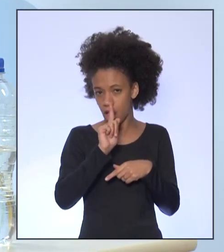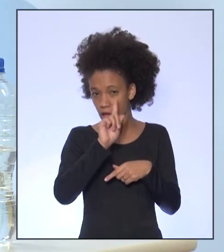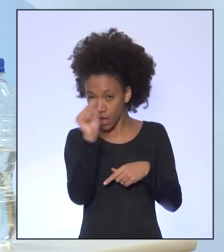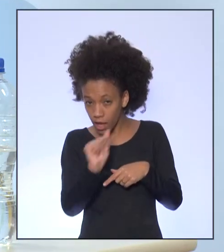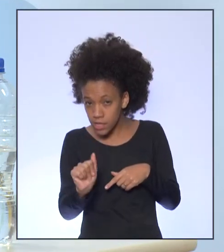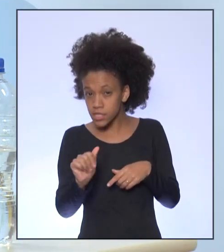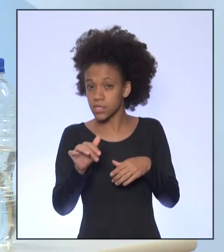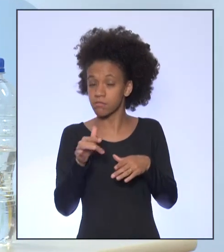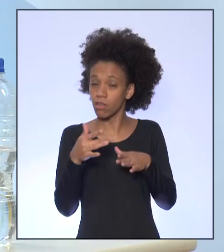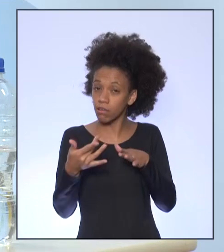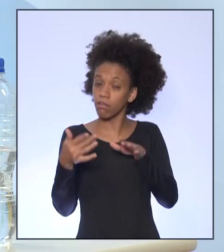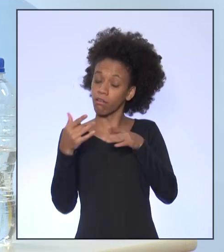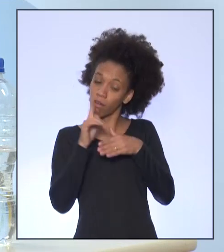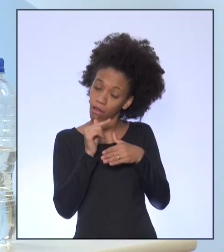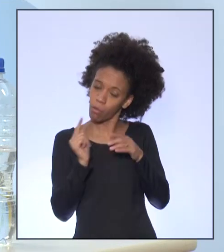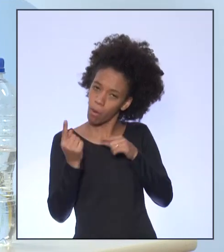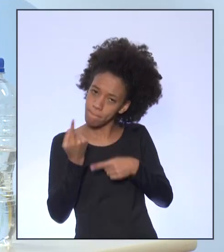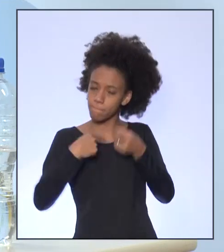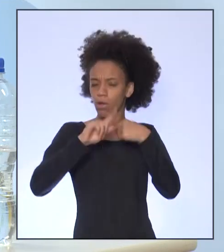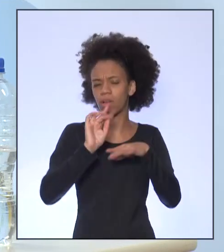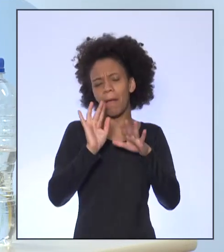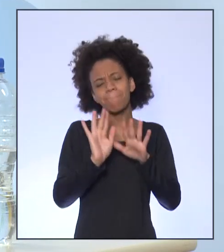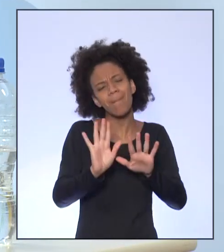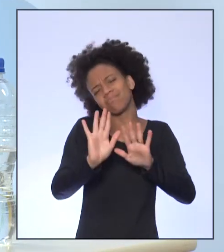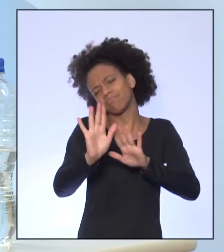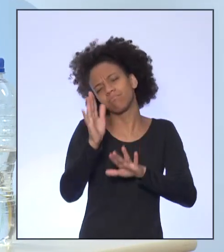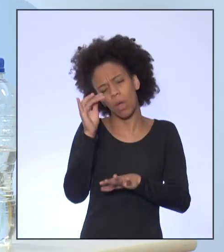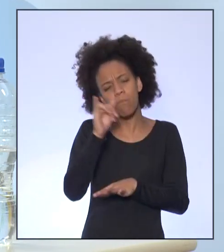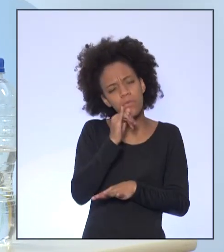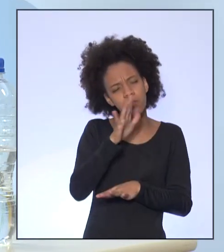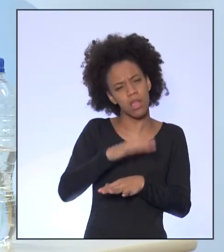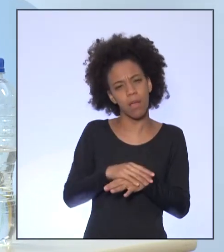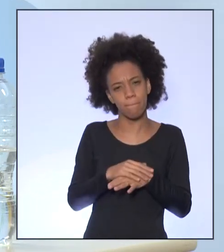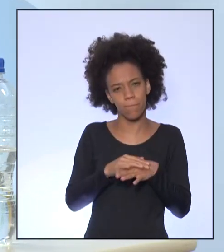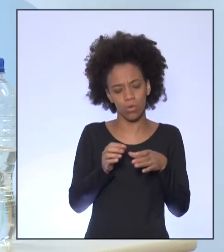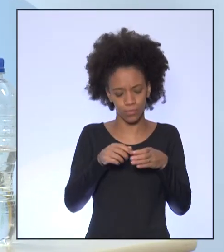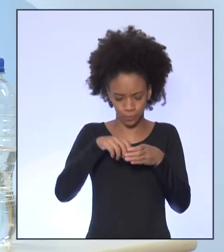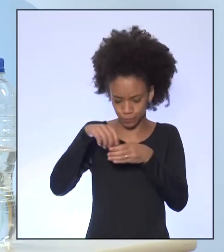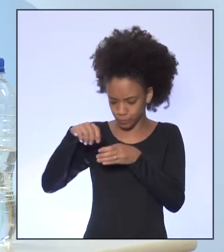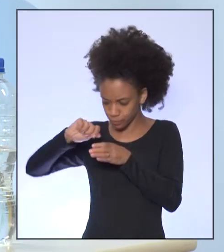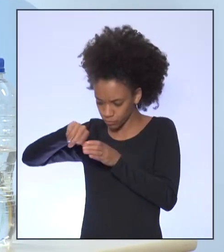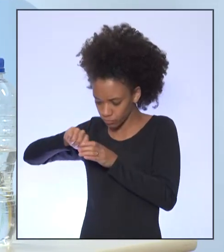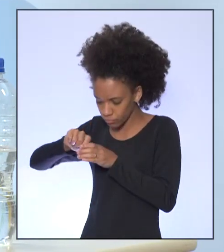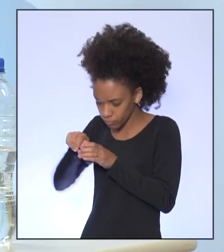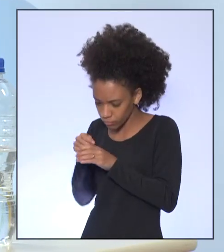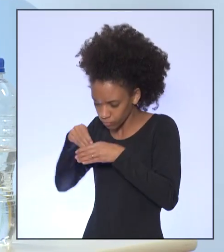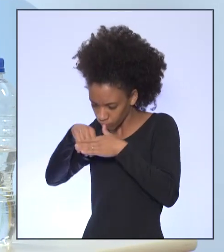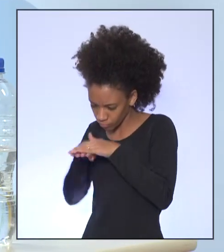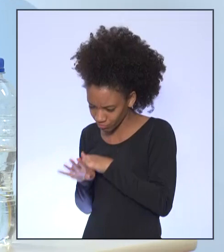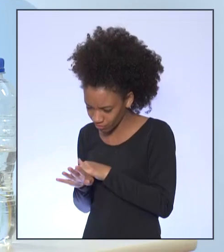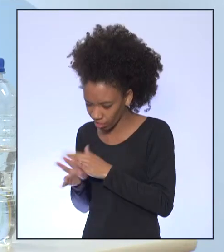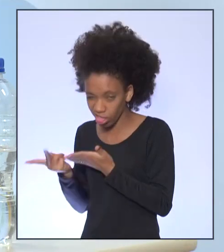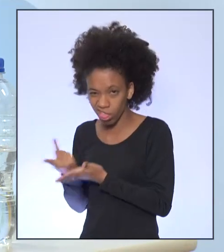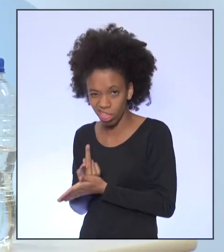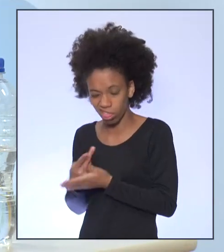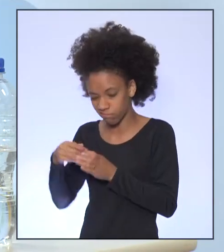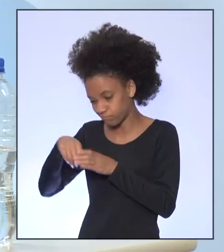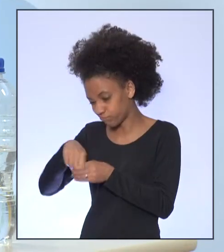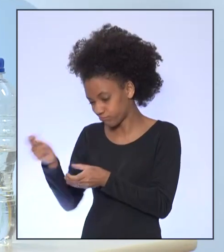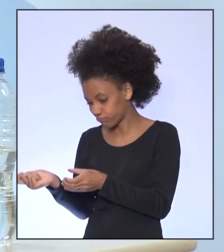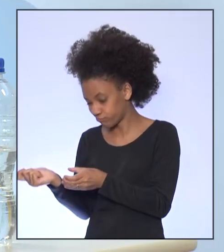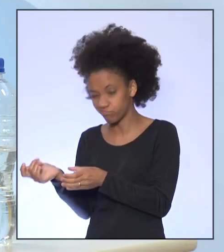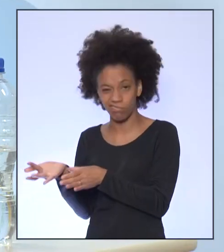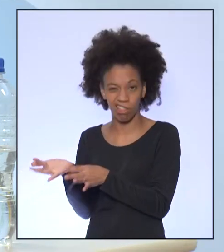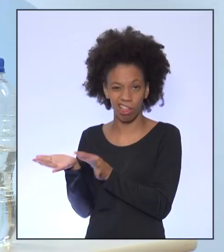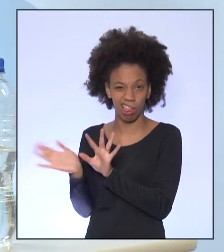oxigênio e água. Se eu deixar, de repente, esse frasco de água oxigenada ali guardado de forma errada, inadequada, exposto